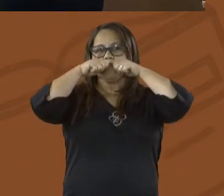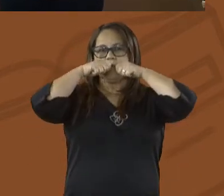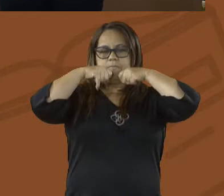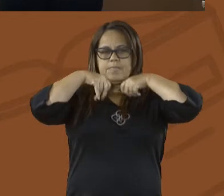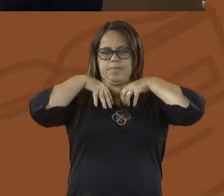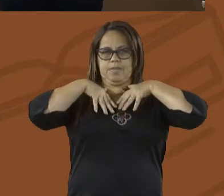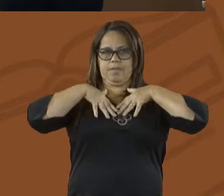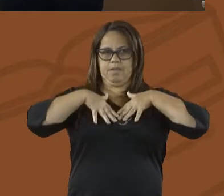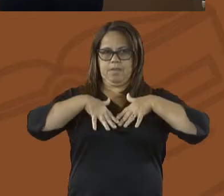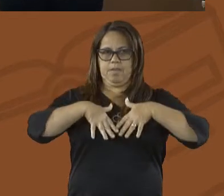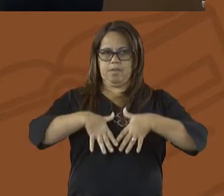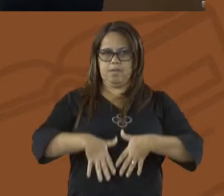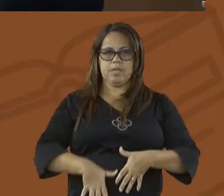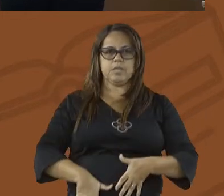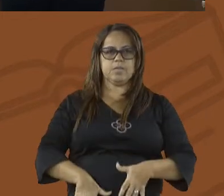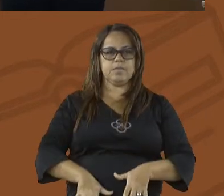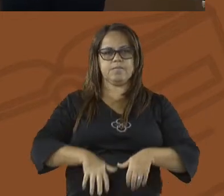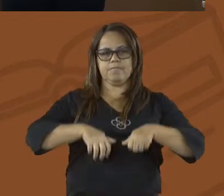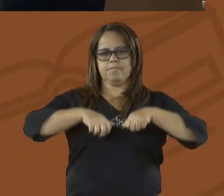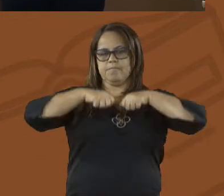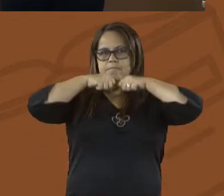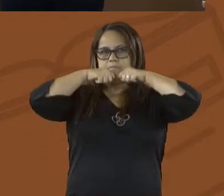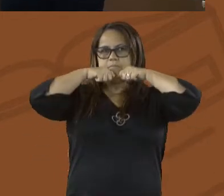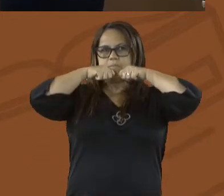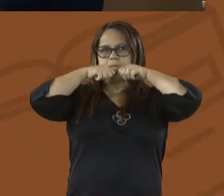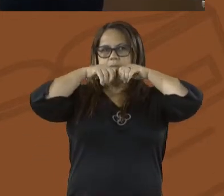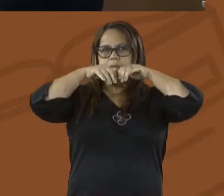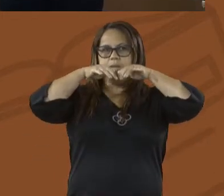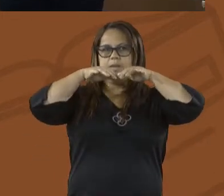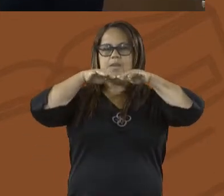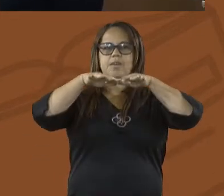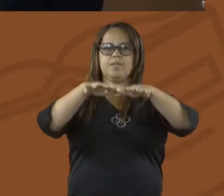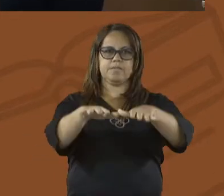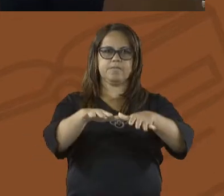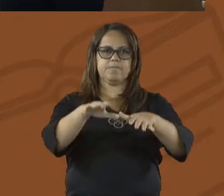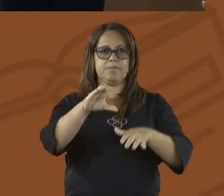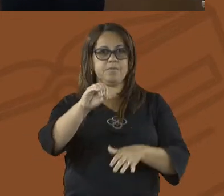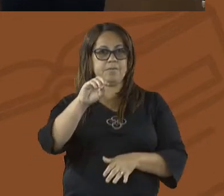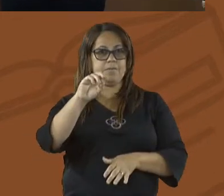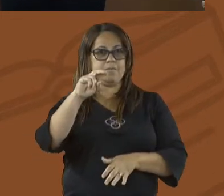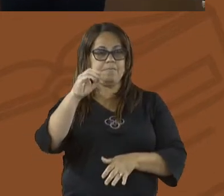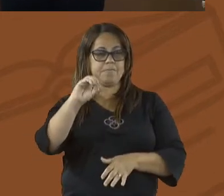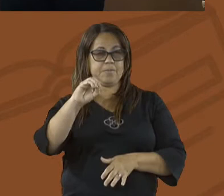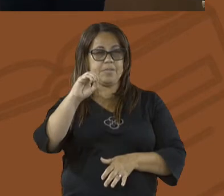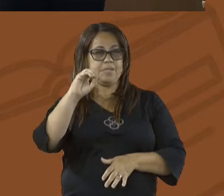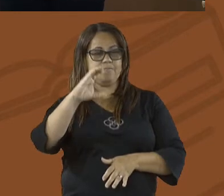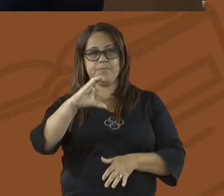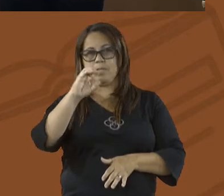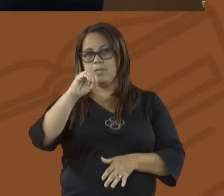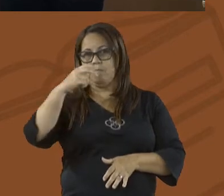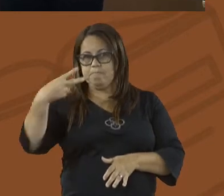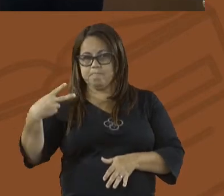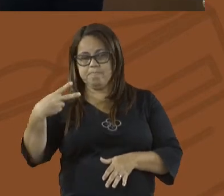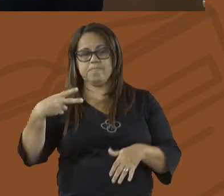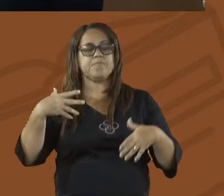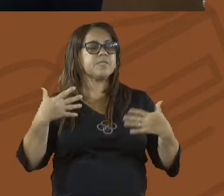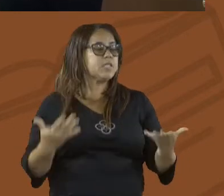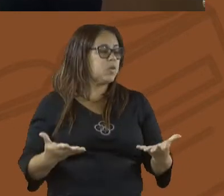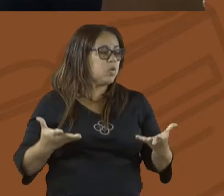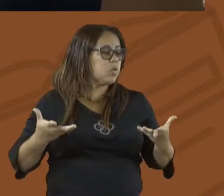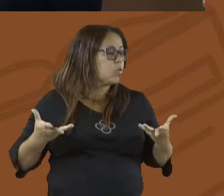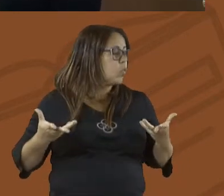os pulmões, vai haver a troca e quando a gente expira, né, coloca para fora o ar, sai o gás carbônico. Então,